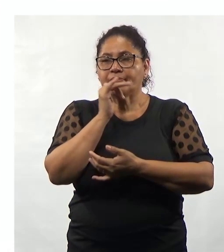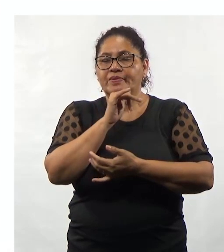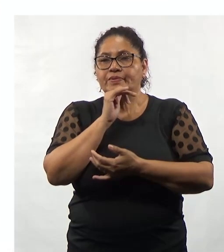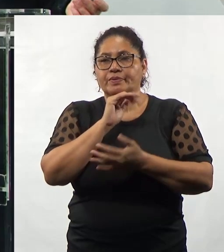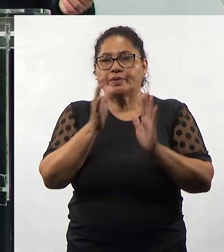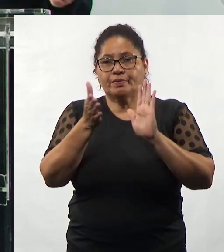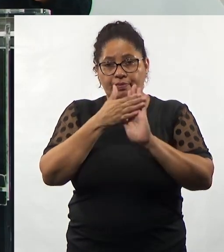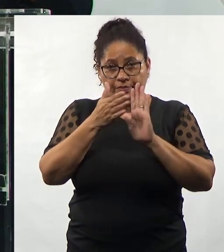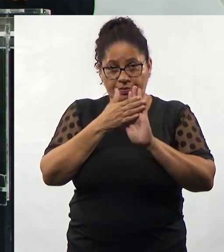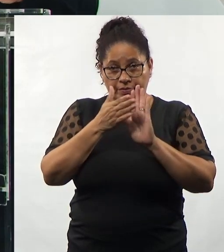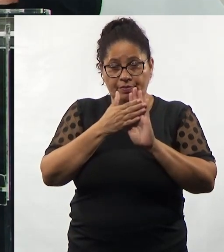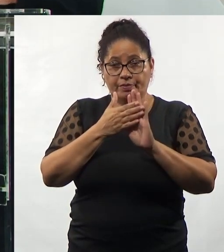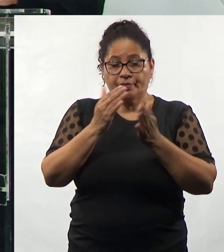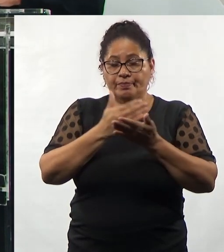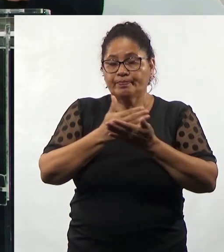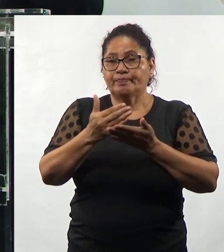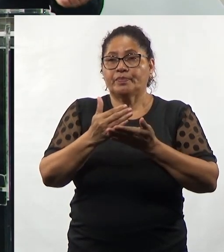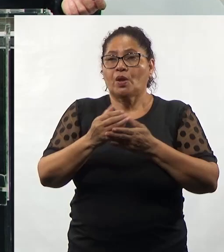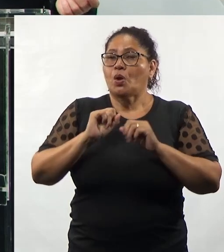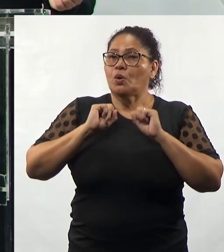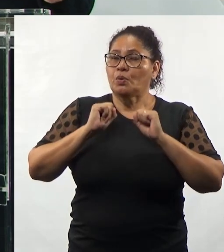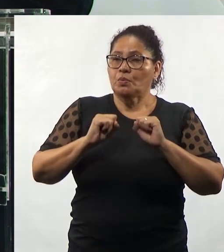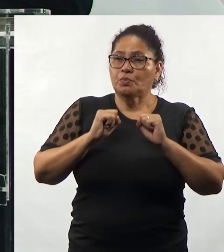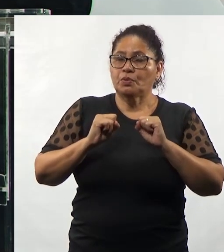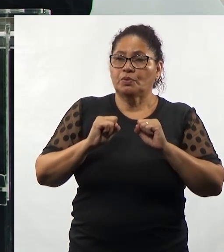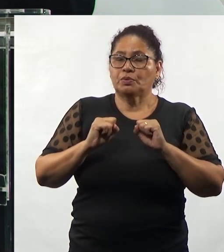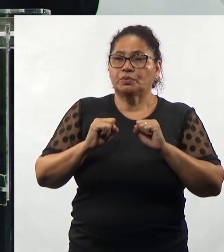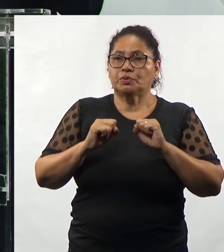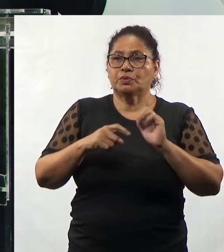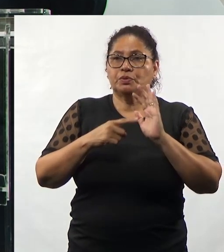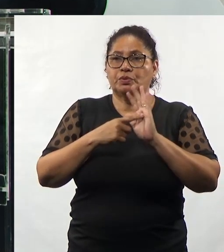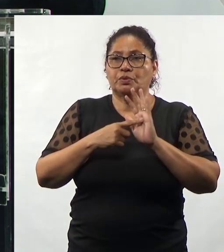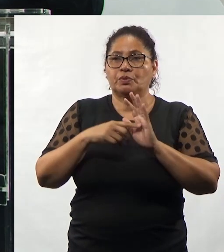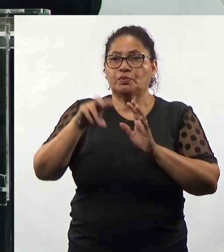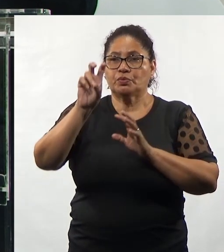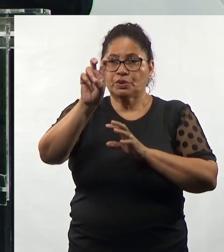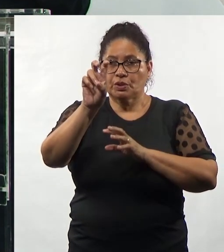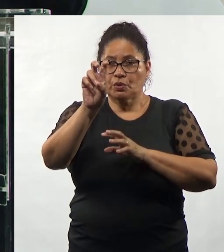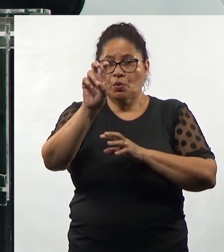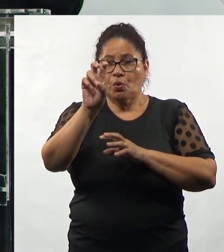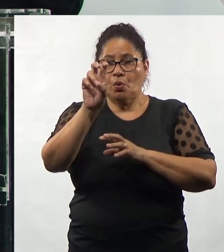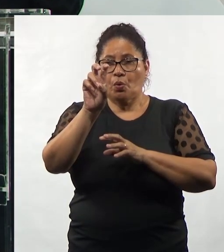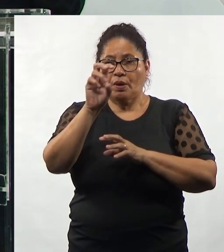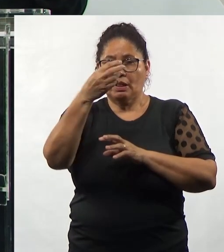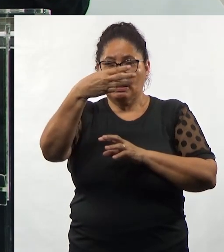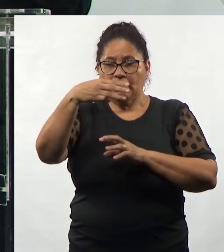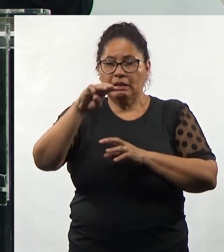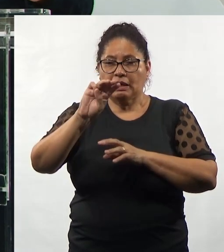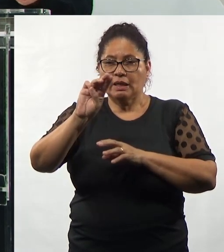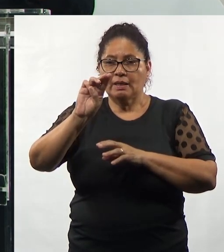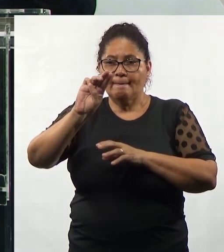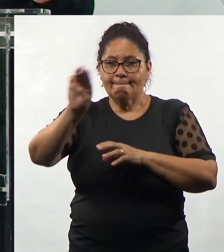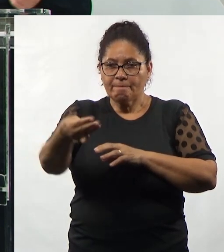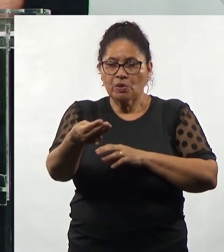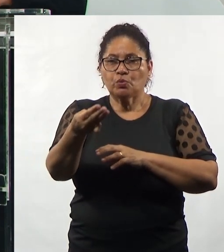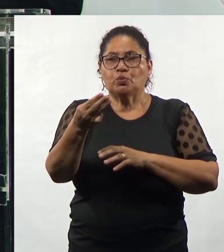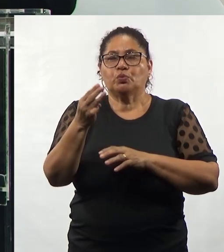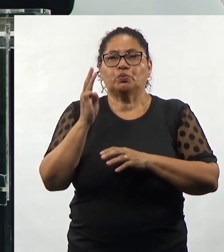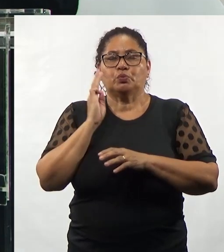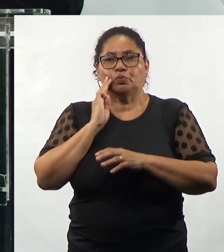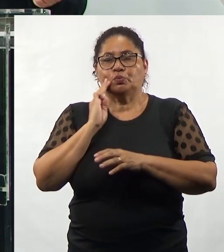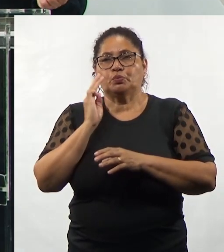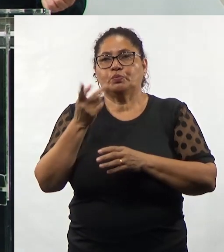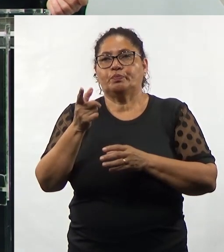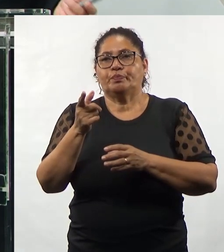era uma proposta inicial, a gente pode, né, pegar os 53 mil que sobraram, né, para contingências